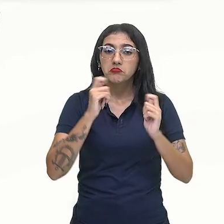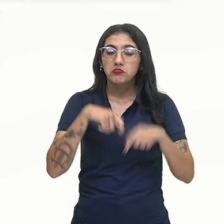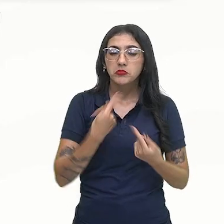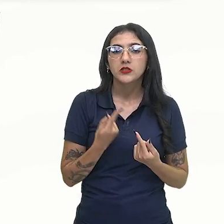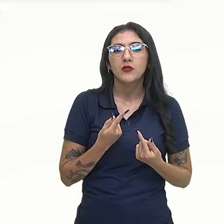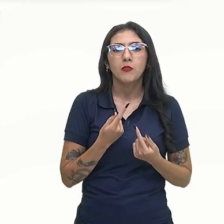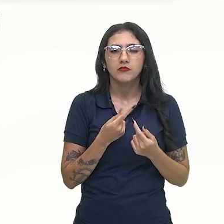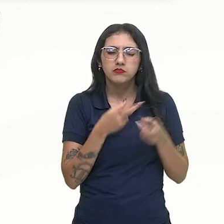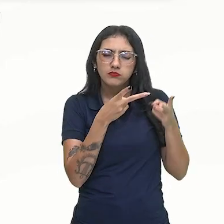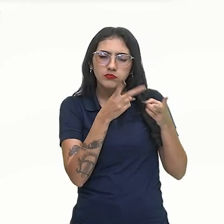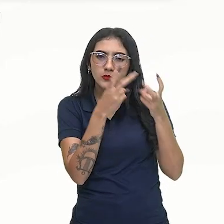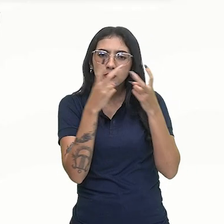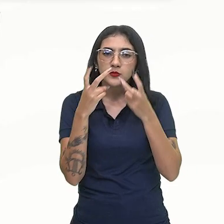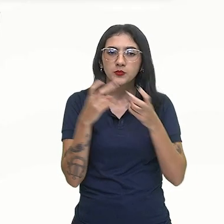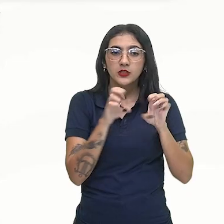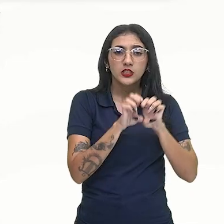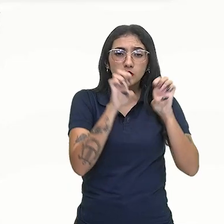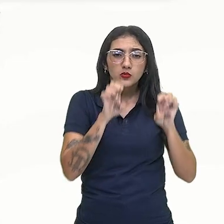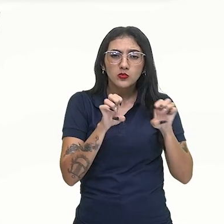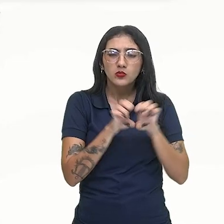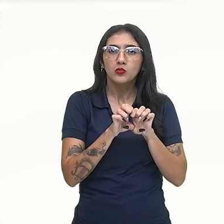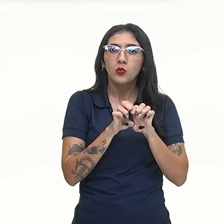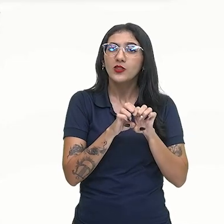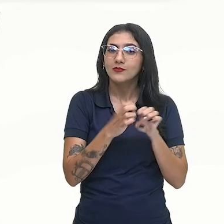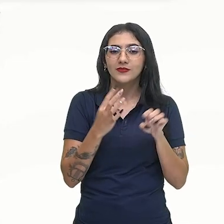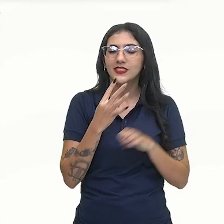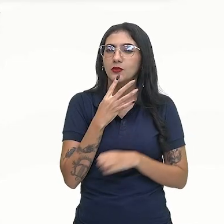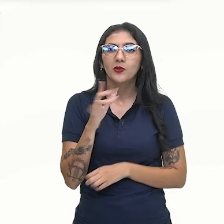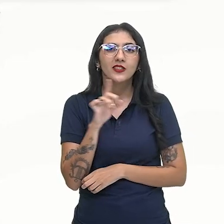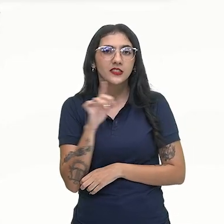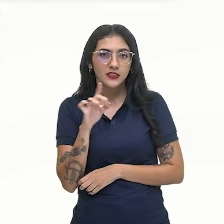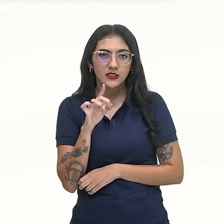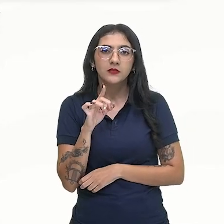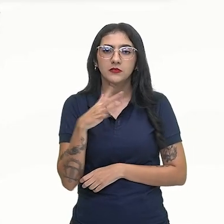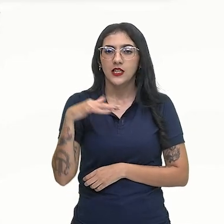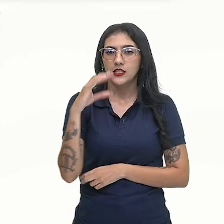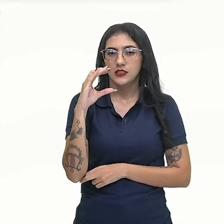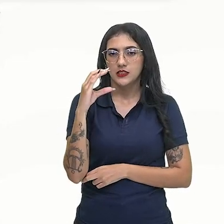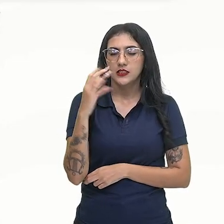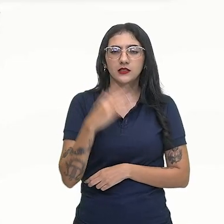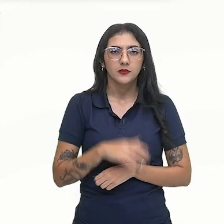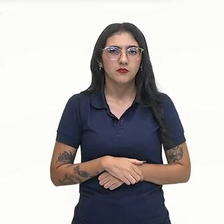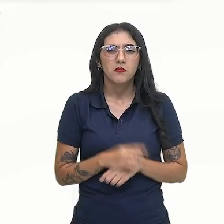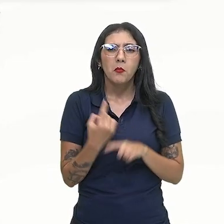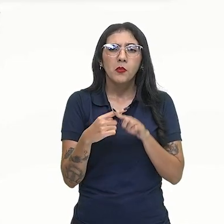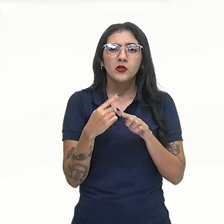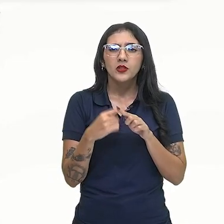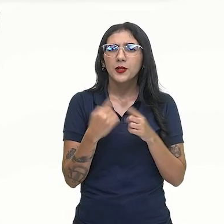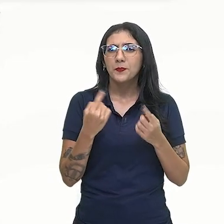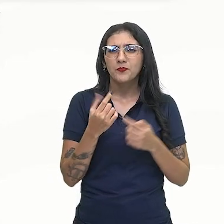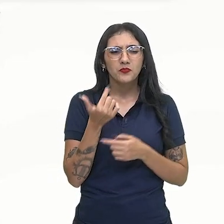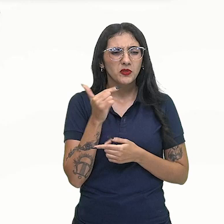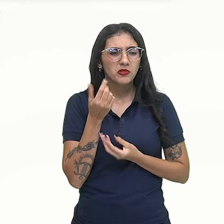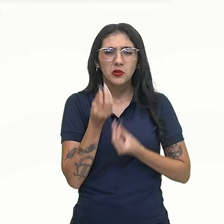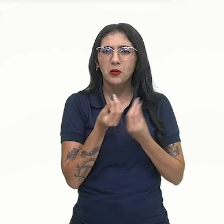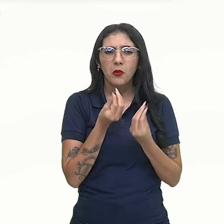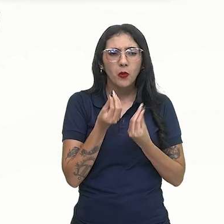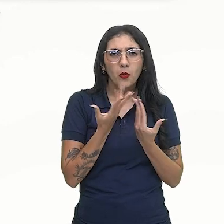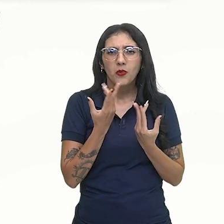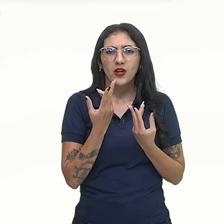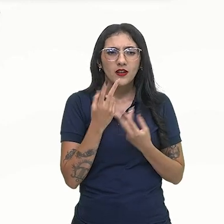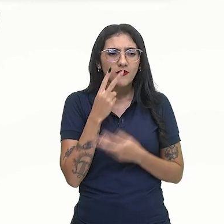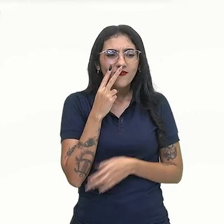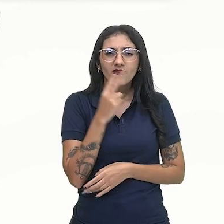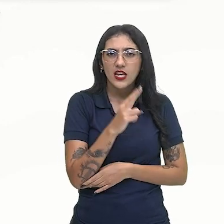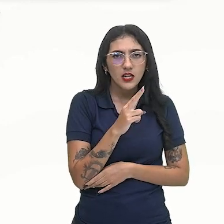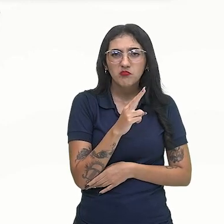de estruturas até então desconhecidas. Por quê? Nós não tínhamos um meio de acessá-las. E